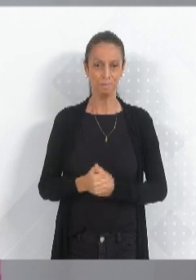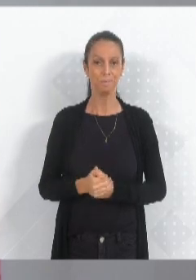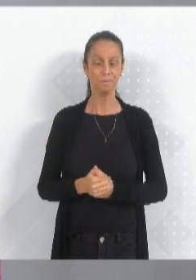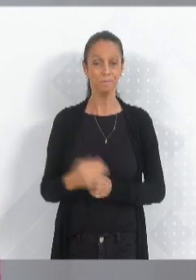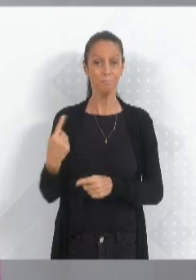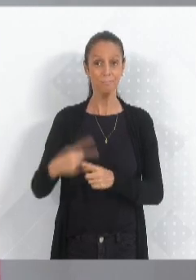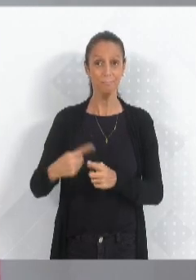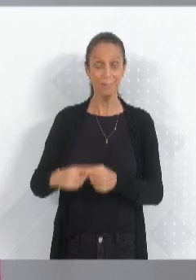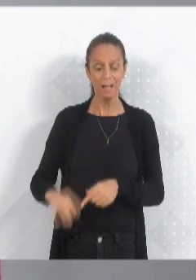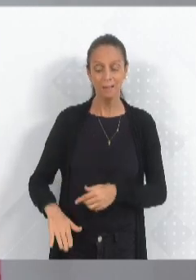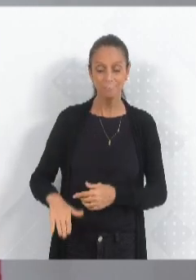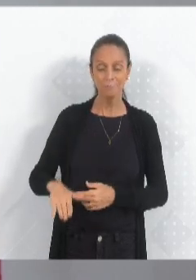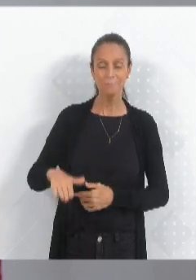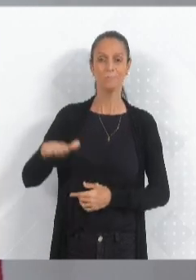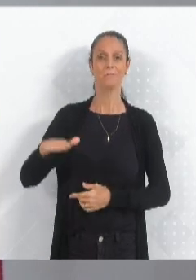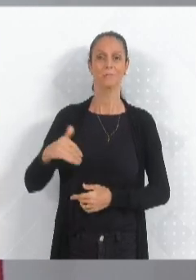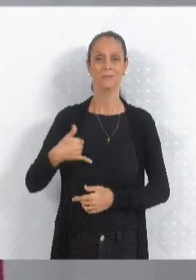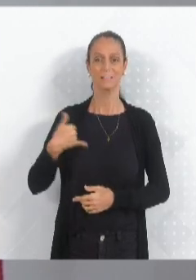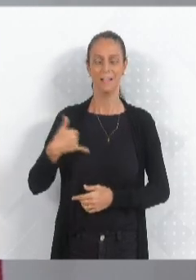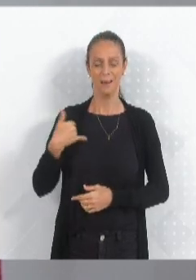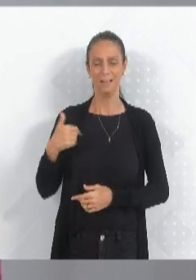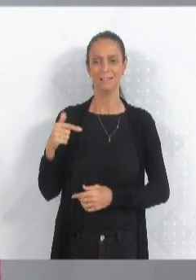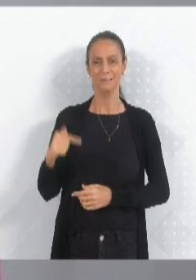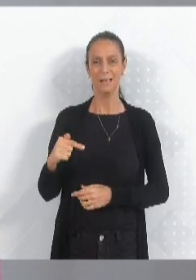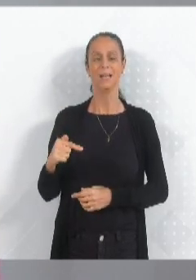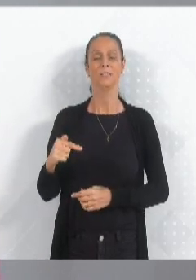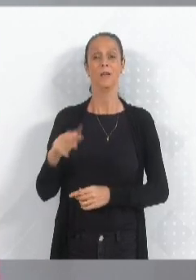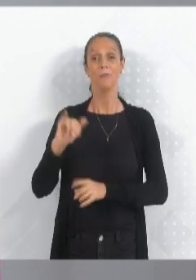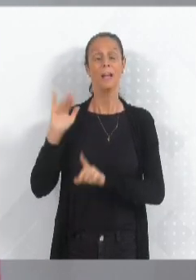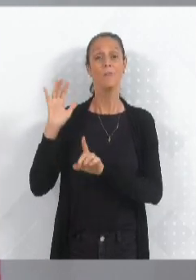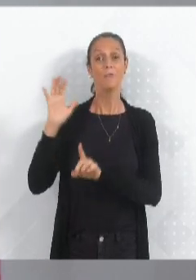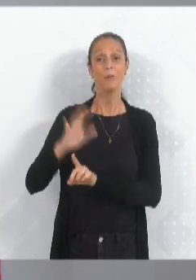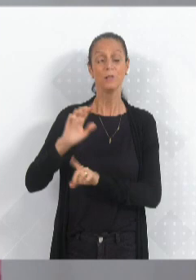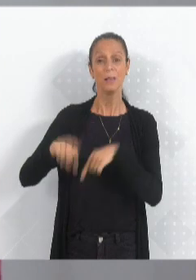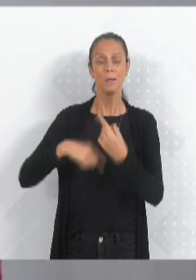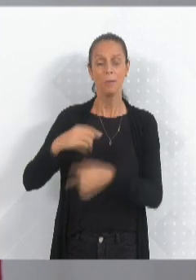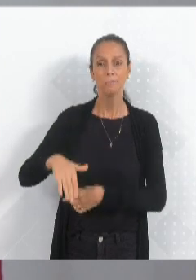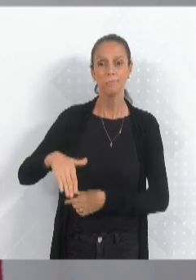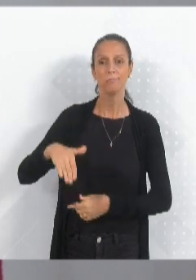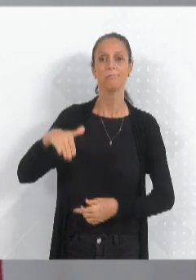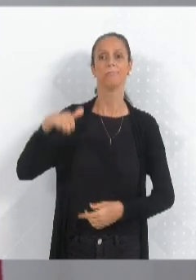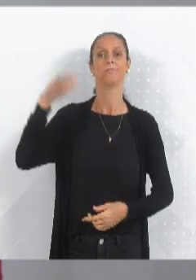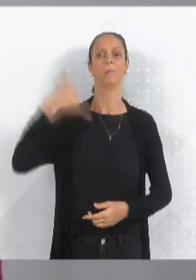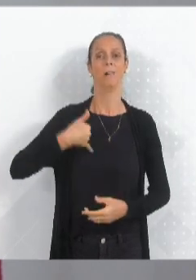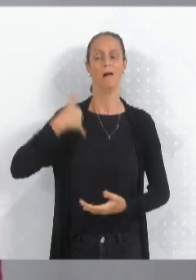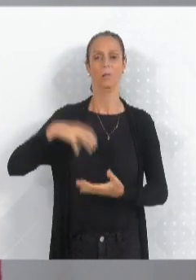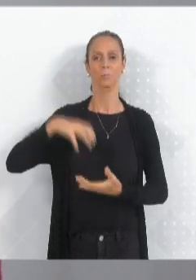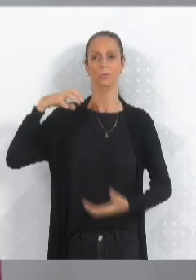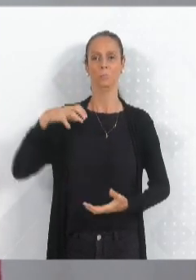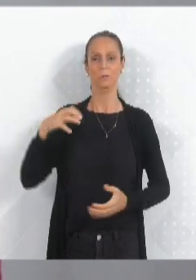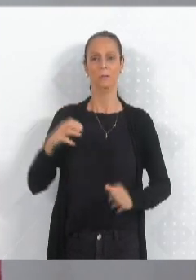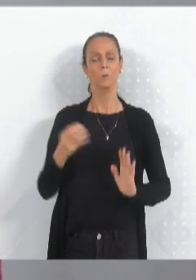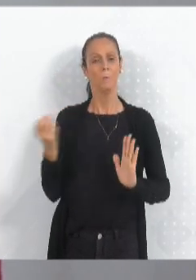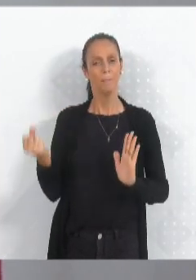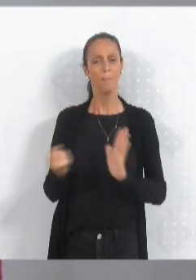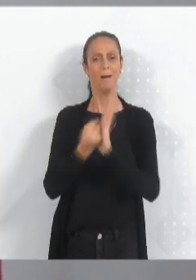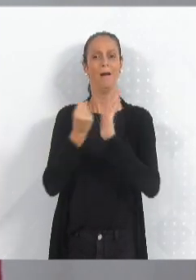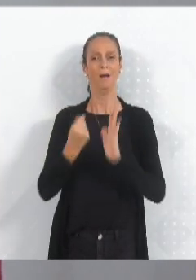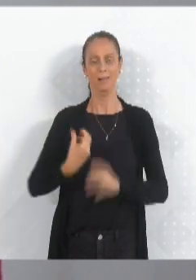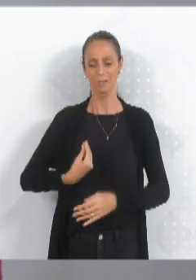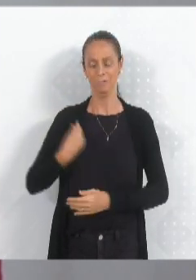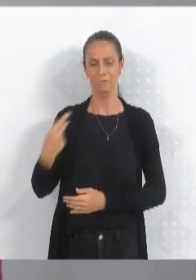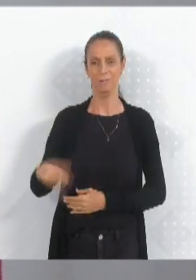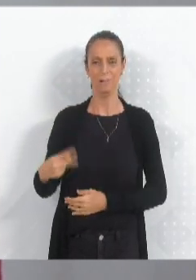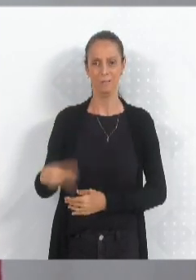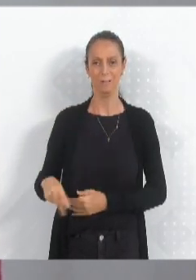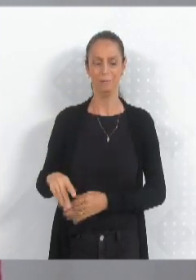na na vida adulta né então a personalidade a desenvoltura do adulto ela é muito marcada pela primeira infância